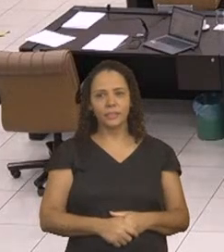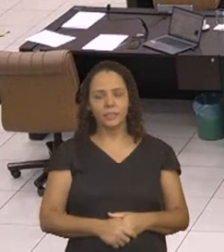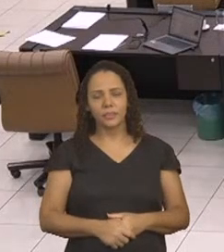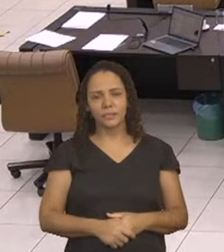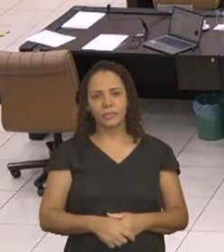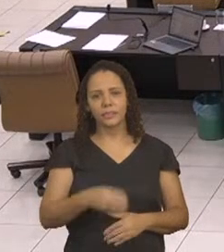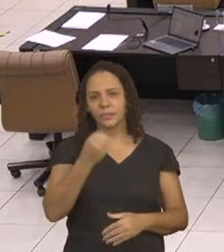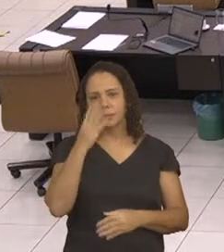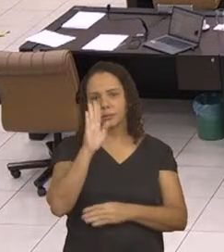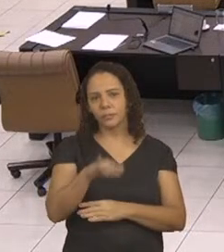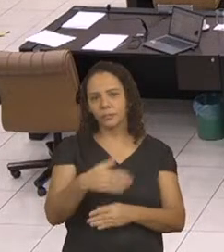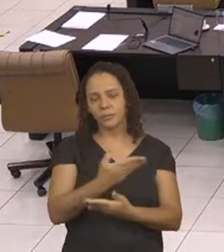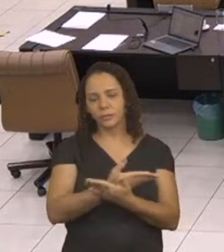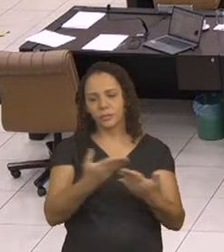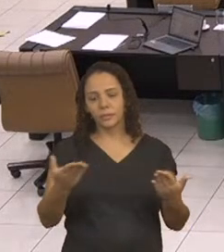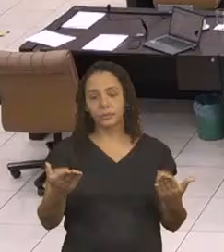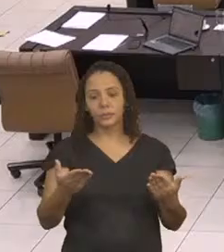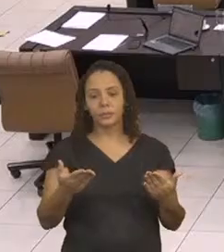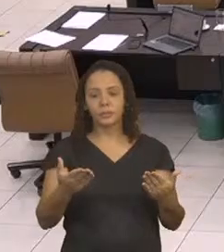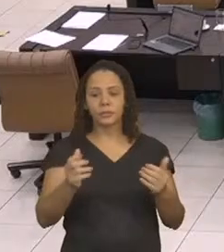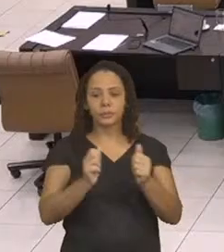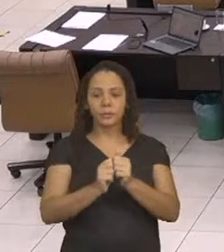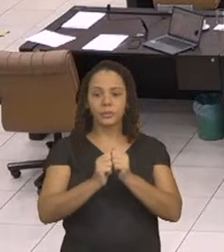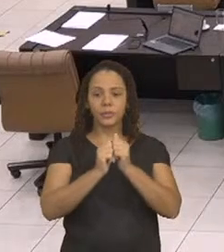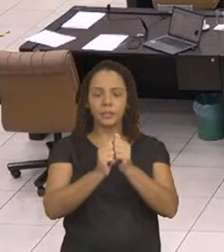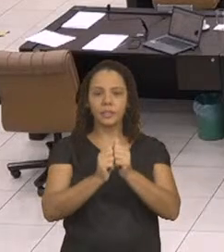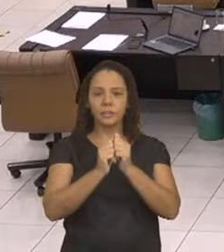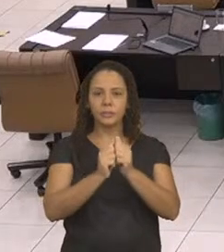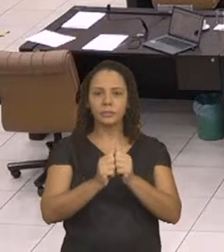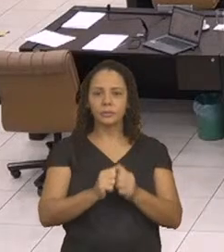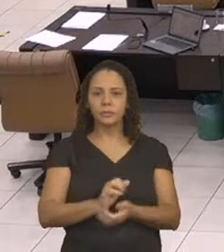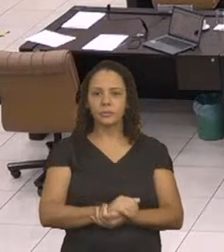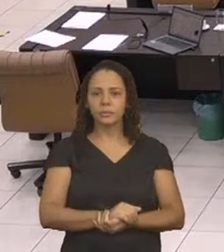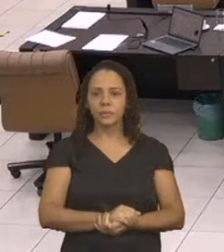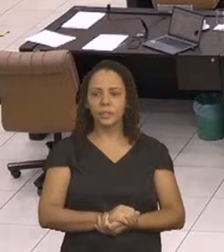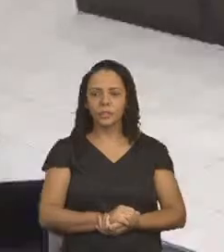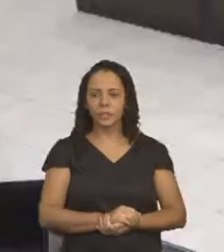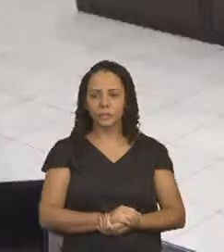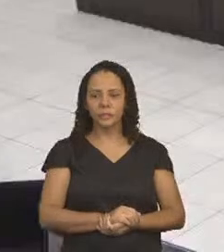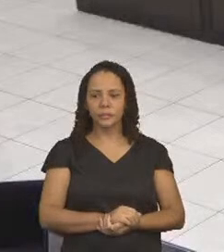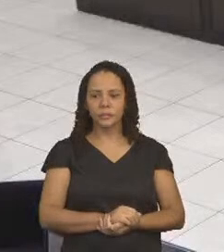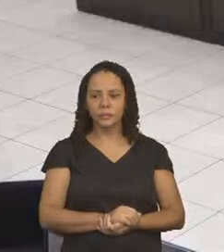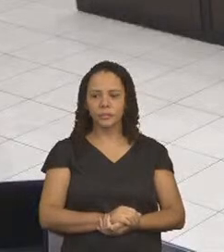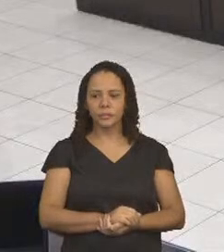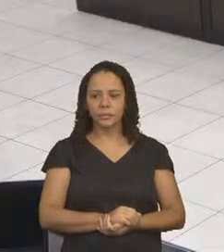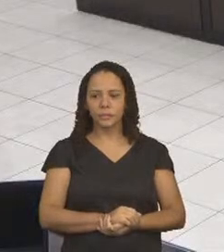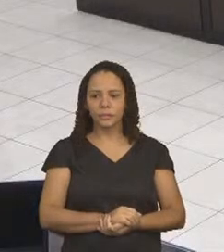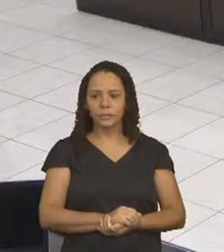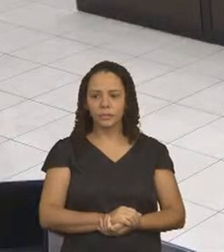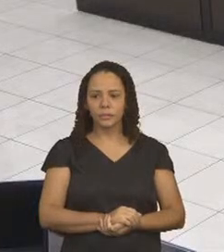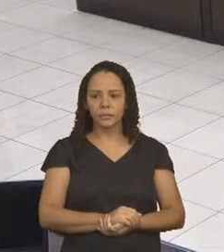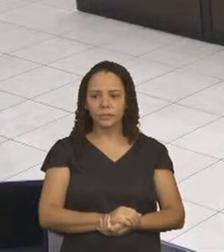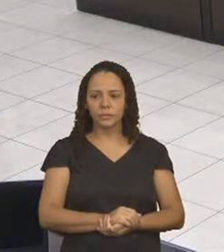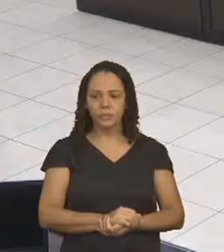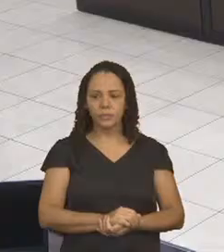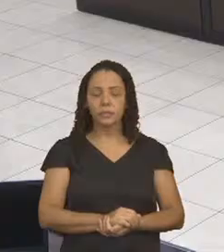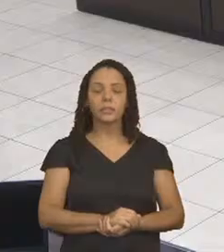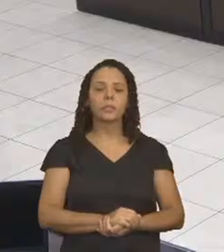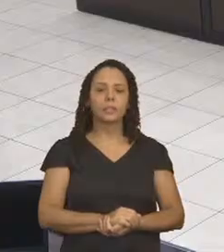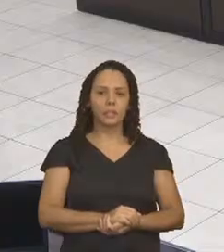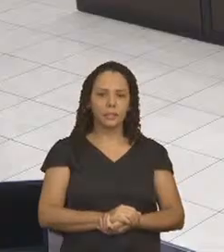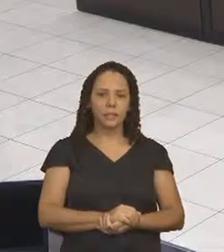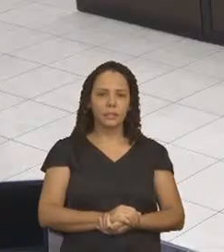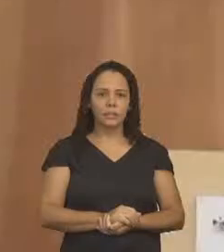Boa tarde a todos os jacareenses que nos acompanham aqui na galeria. Boa tarde, Daniel, que está aqui acompanhando. Ex-vereador Dário,